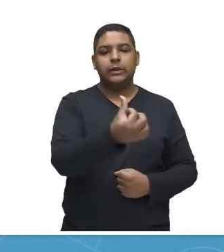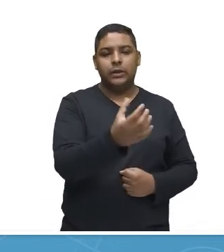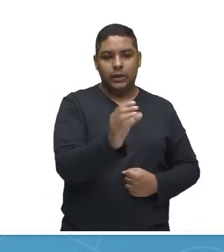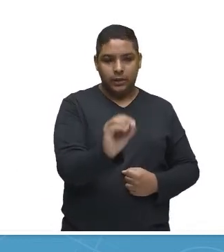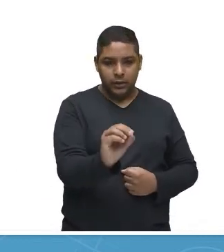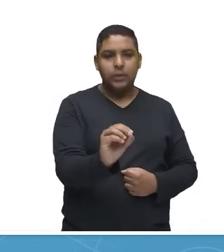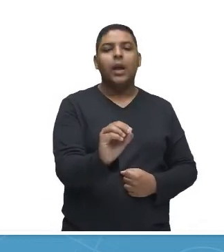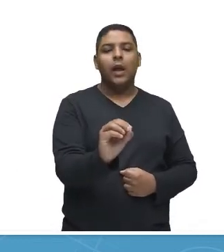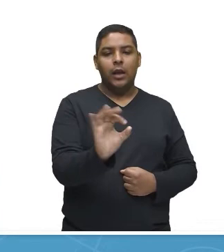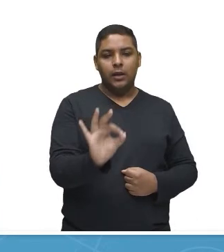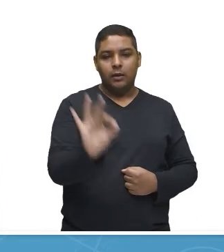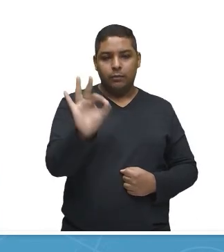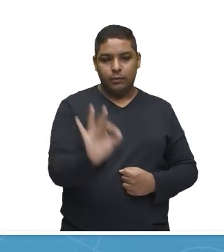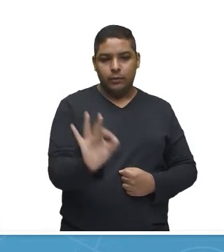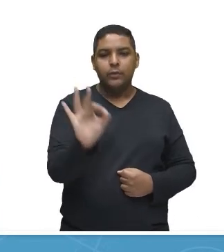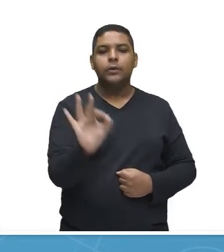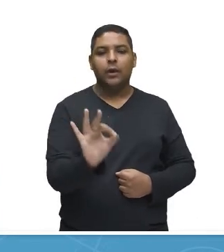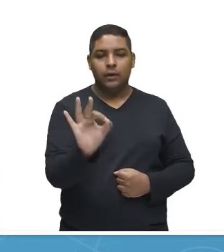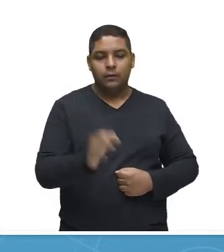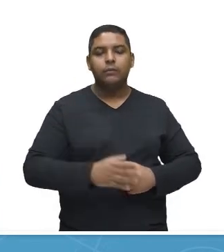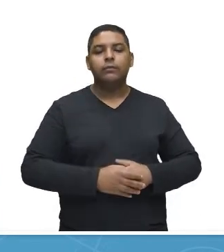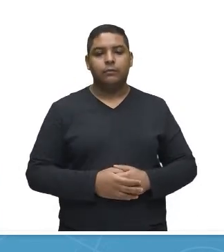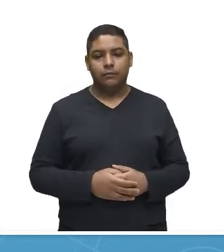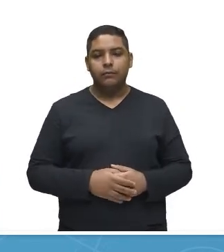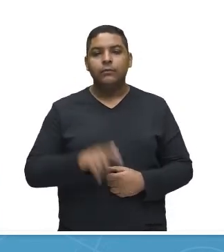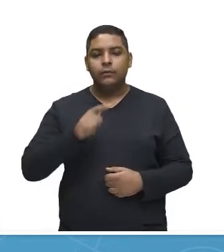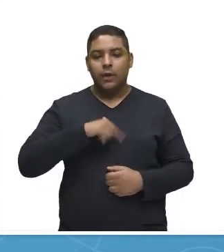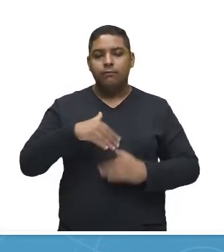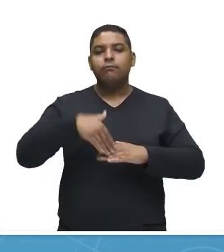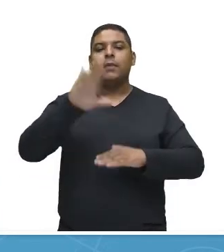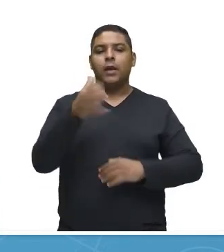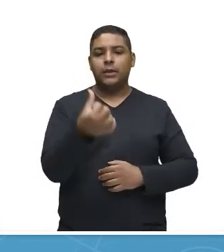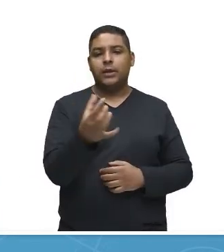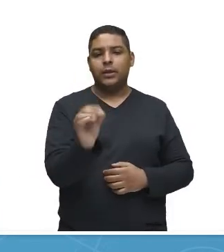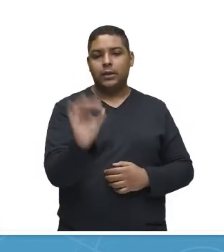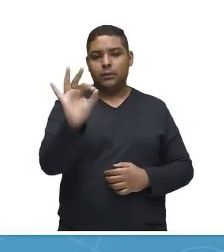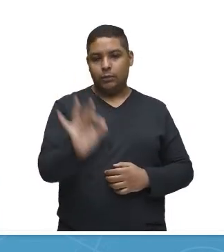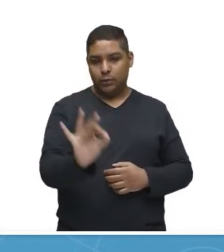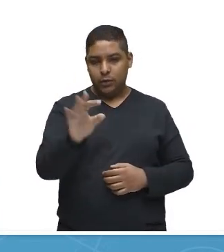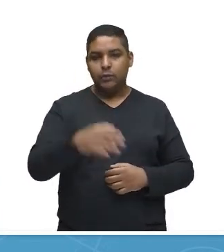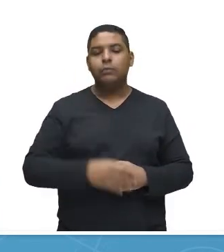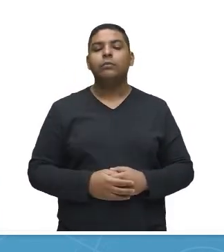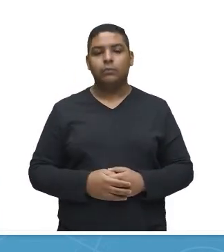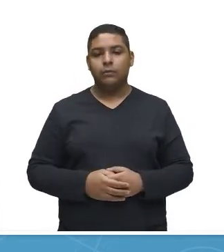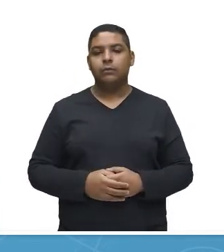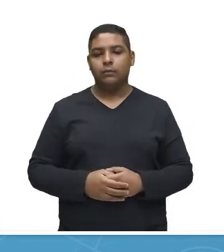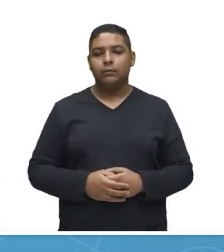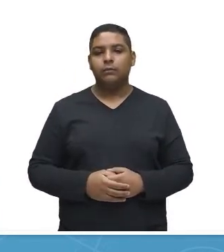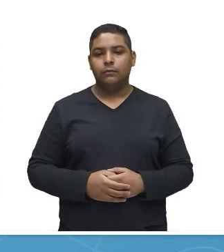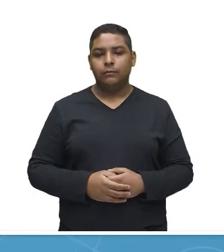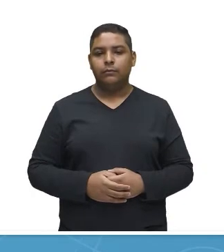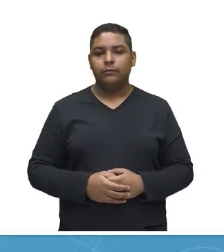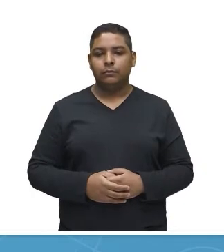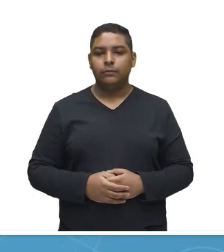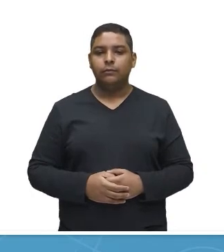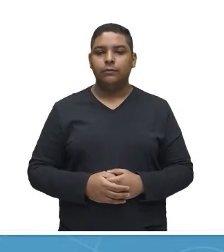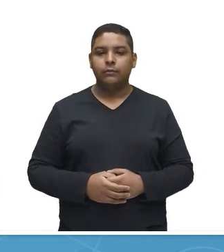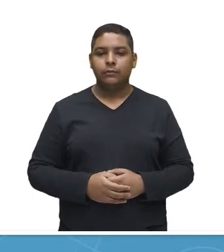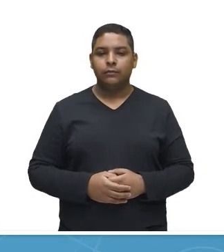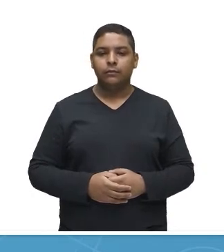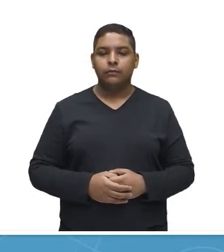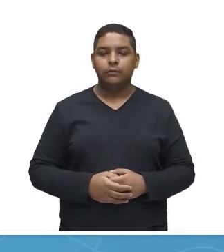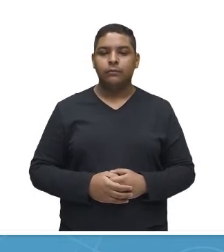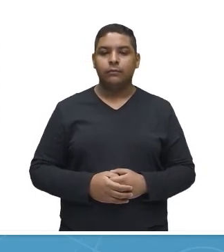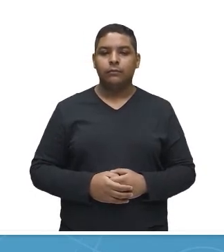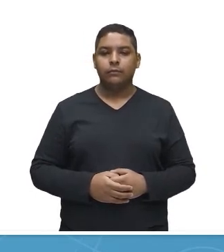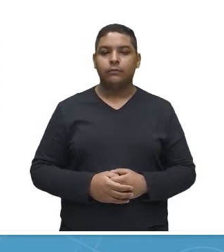a nossa frequência cardíaca vai acima de 60%. E quais são as atividades que indicam, né?